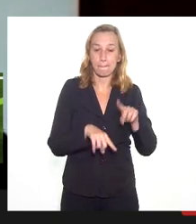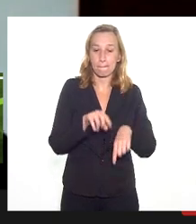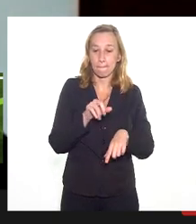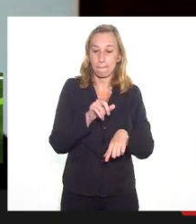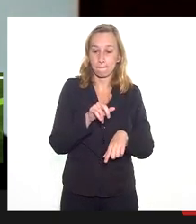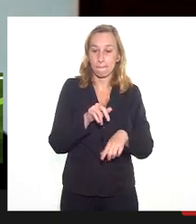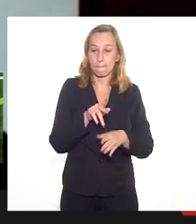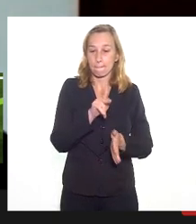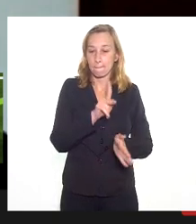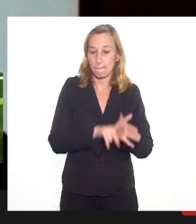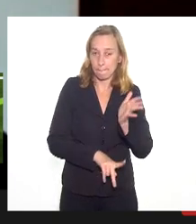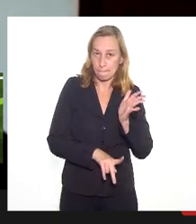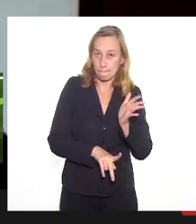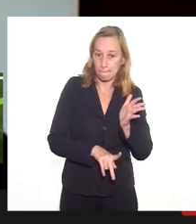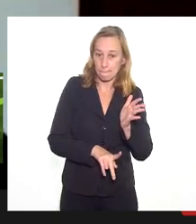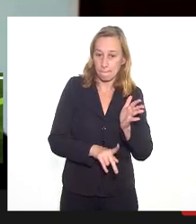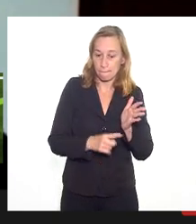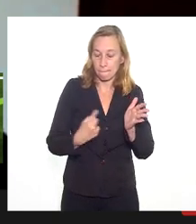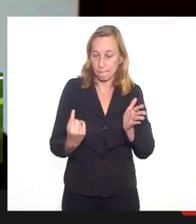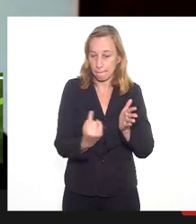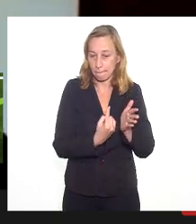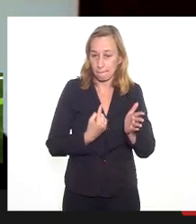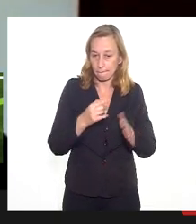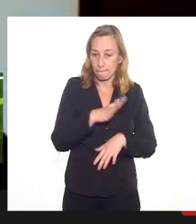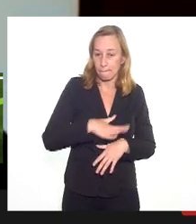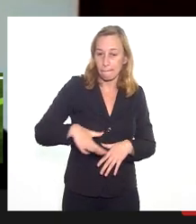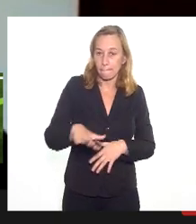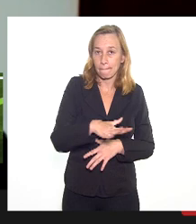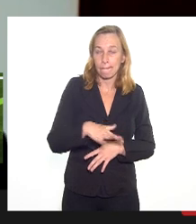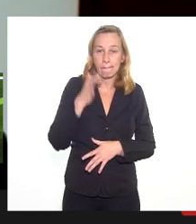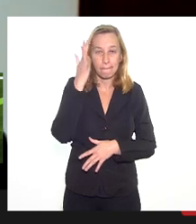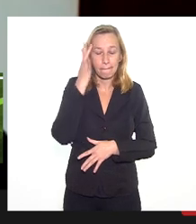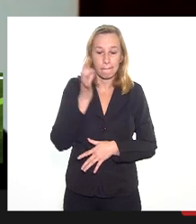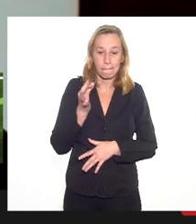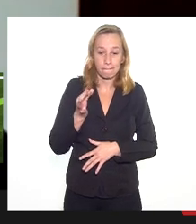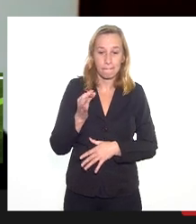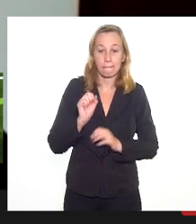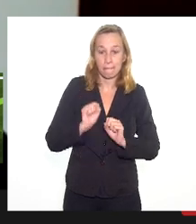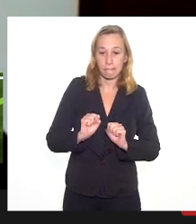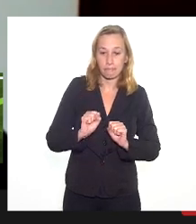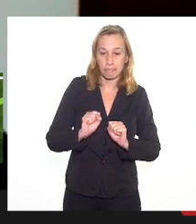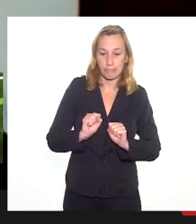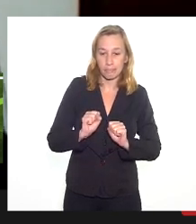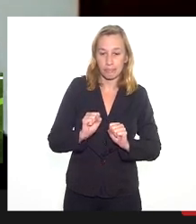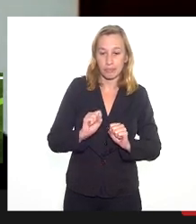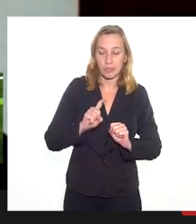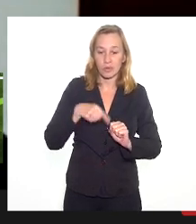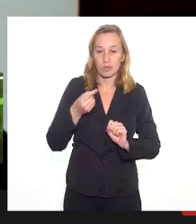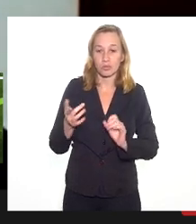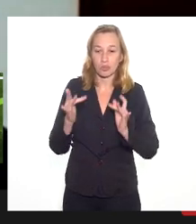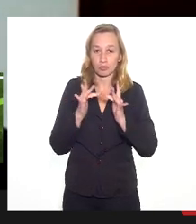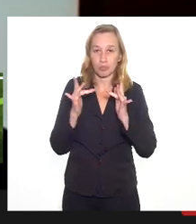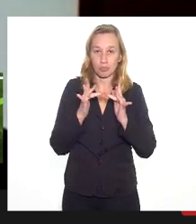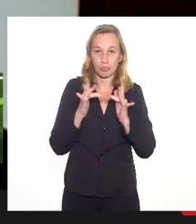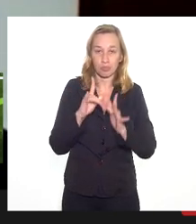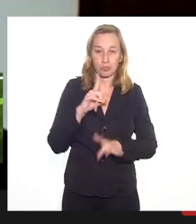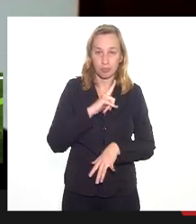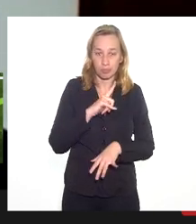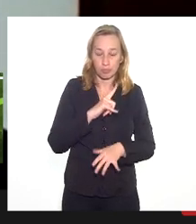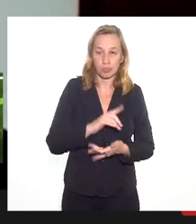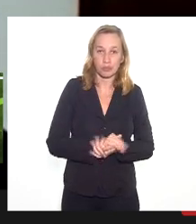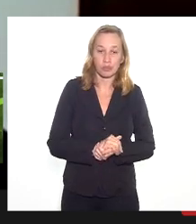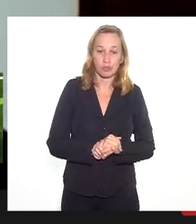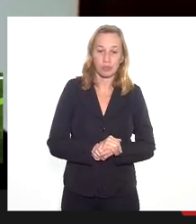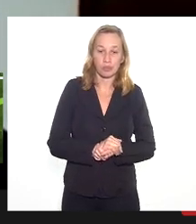nossos projetos, as nossas áreas que nós temos, não sei se é possível depois a gente manter algum contato,